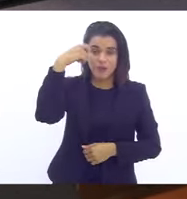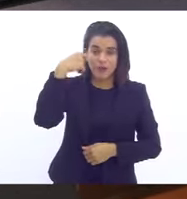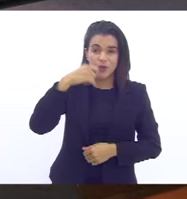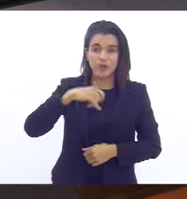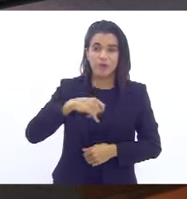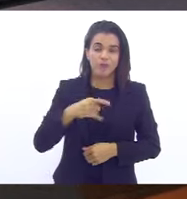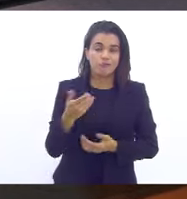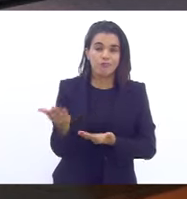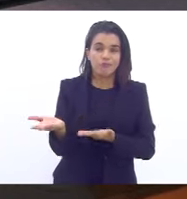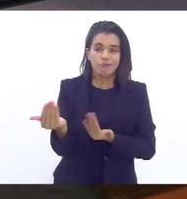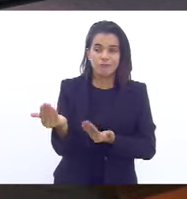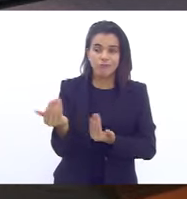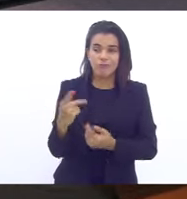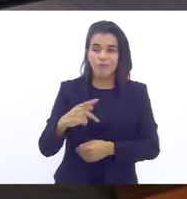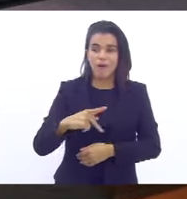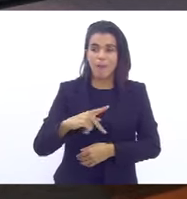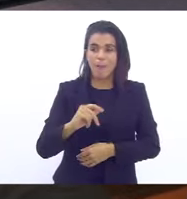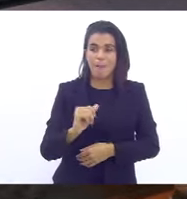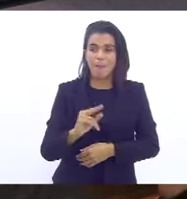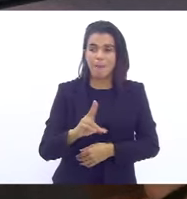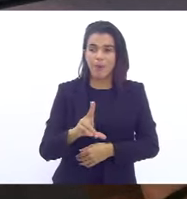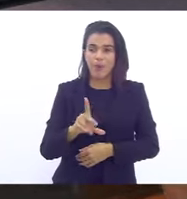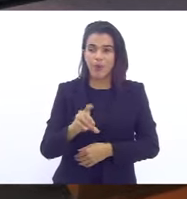Pode passar aí.